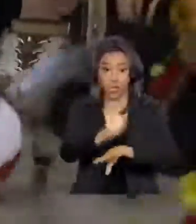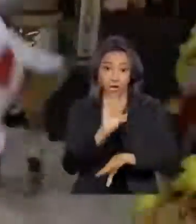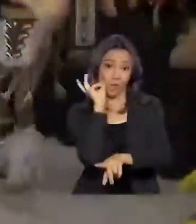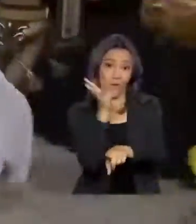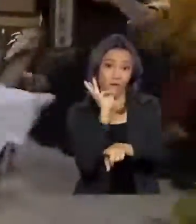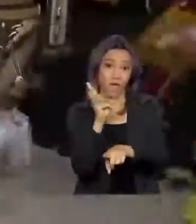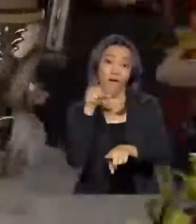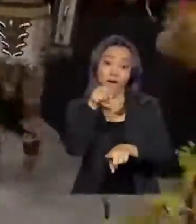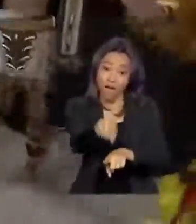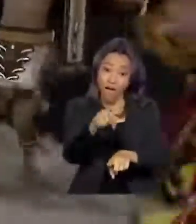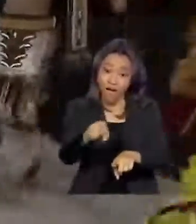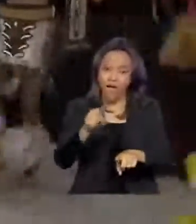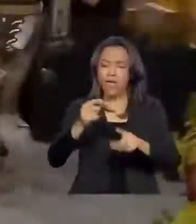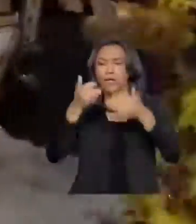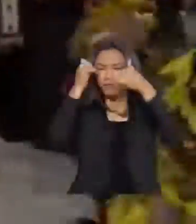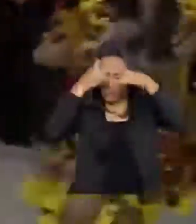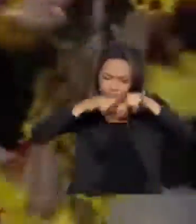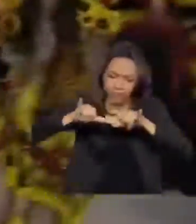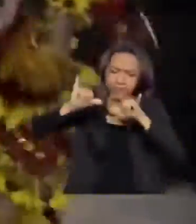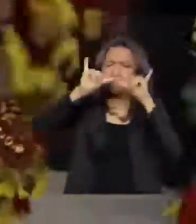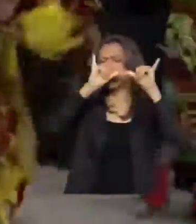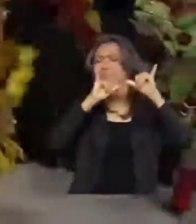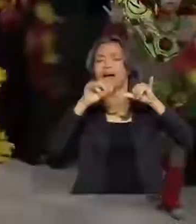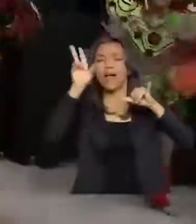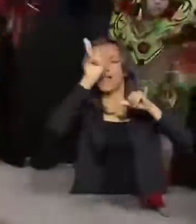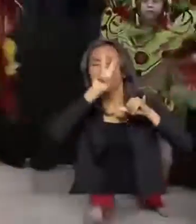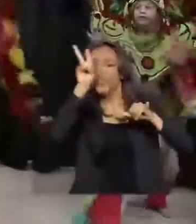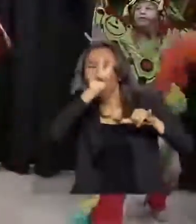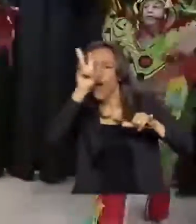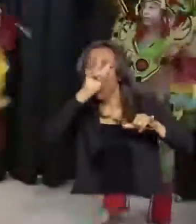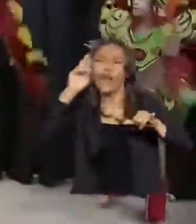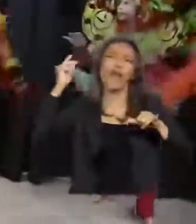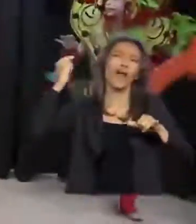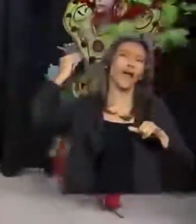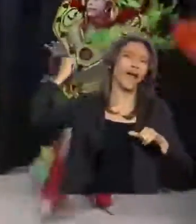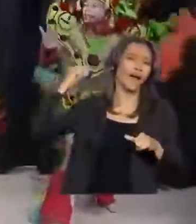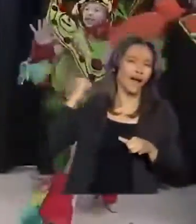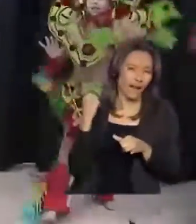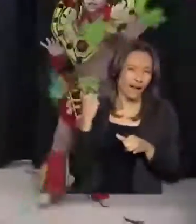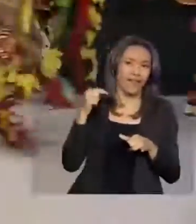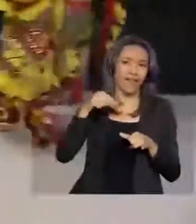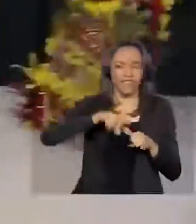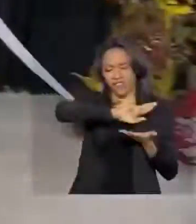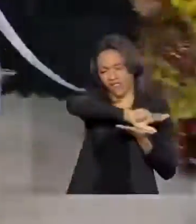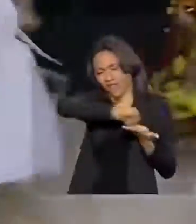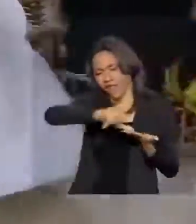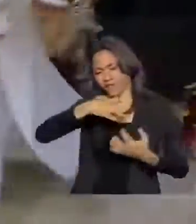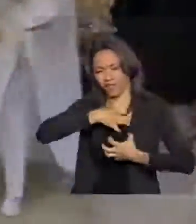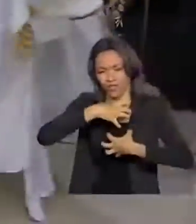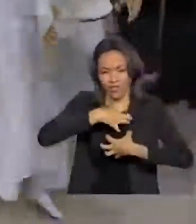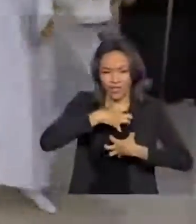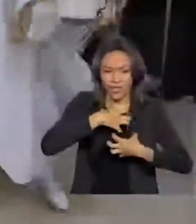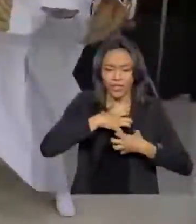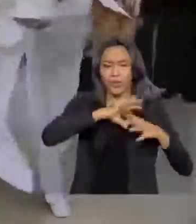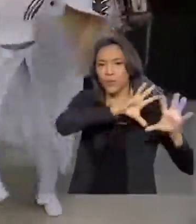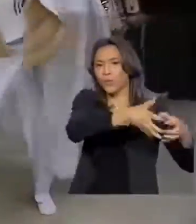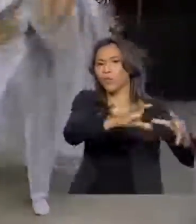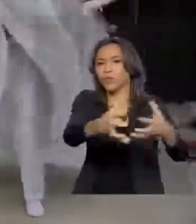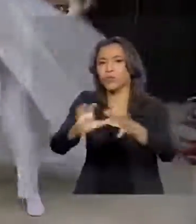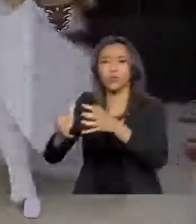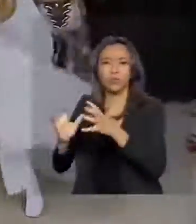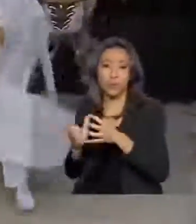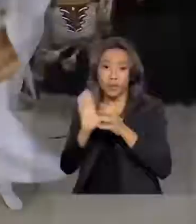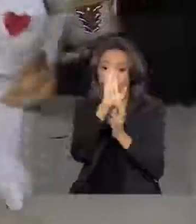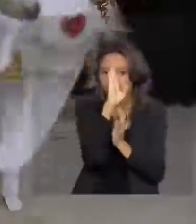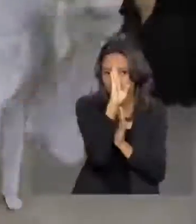manifestação popular de devoção aos santos e também de lendas da região. Possui variedade de estilo, diversidade de grupos e,